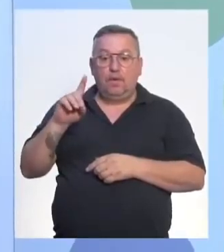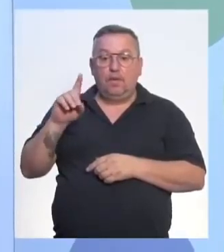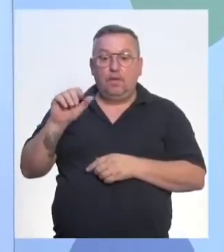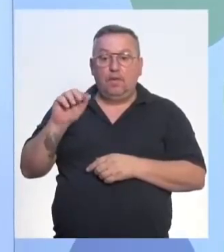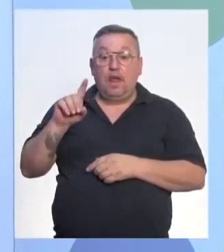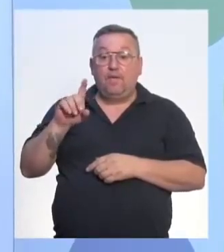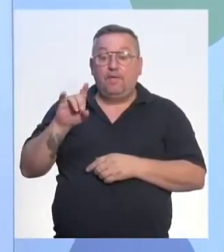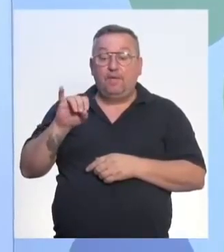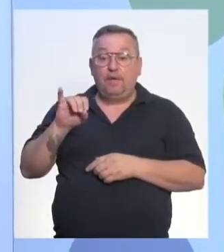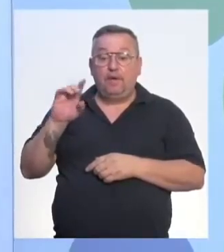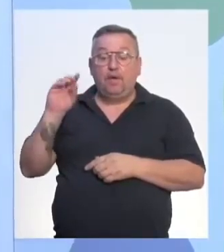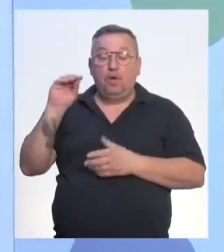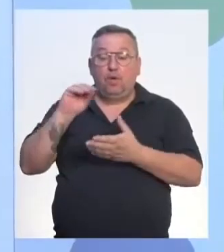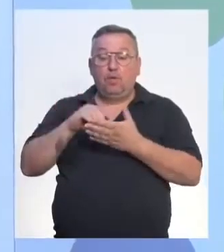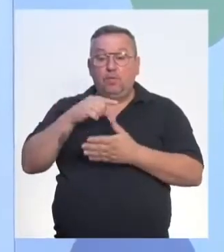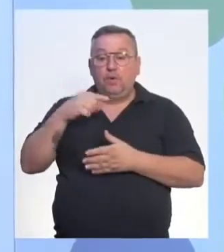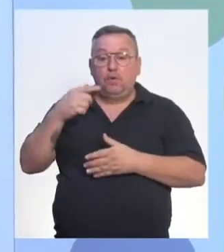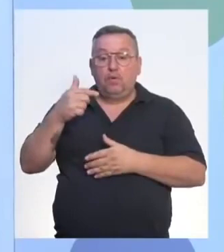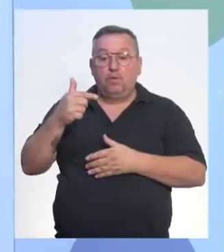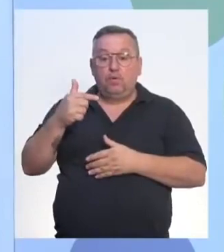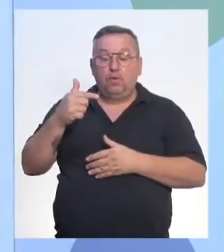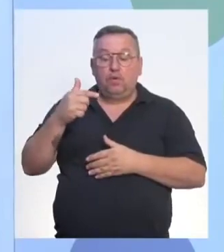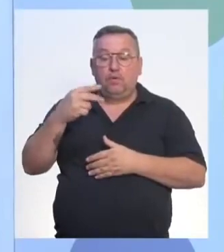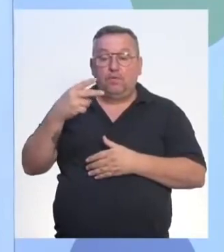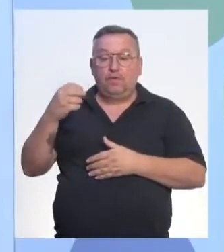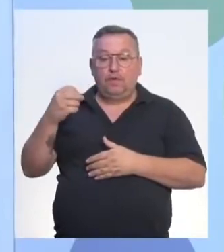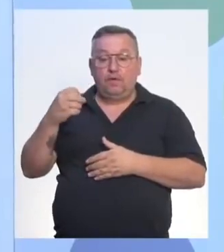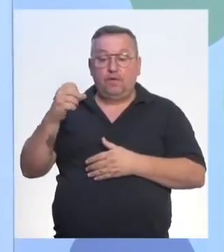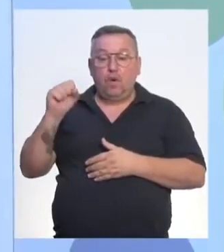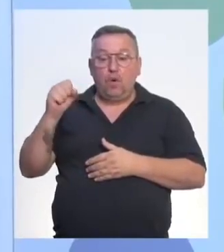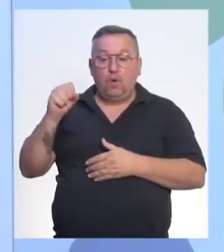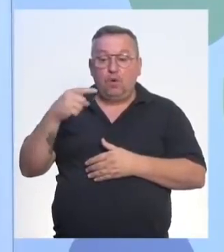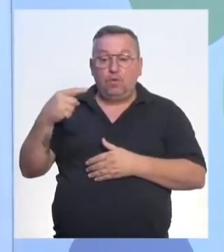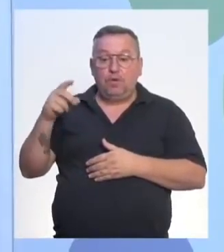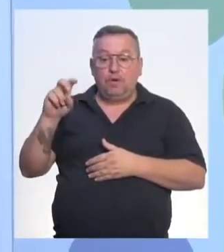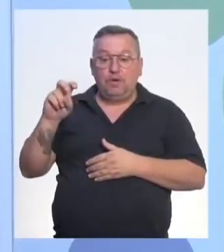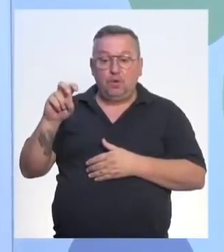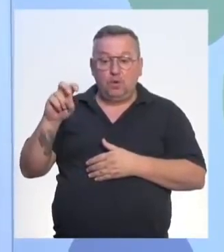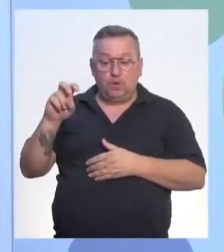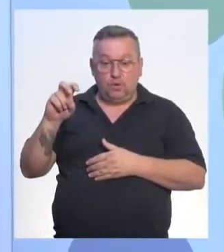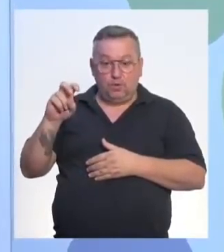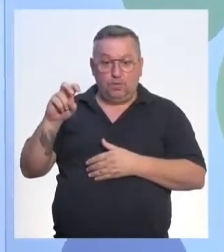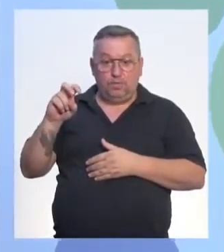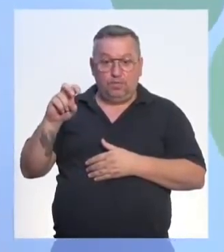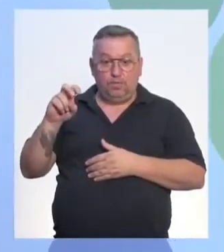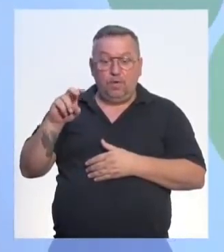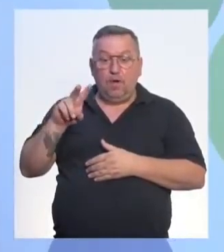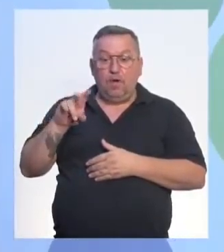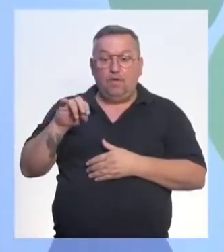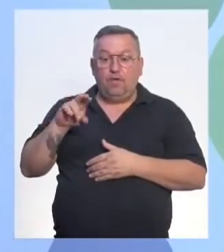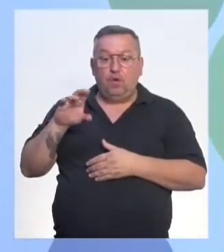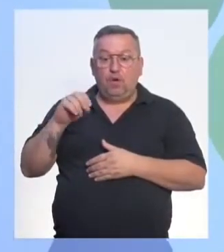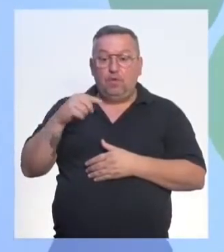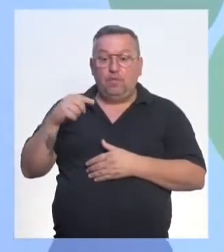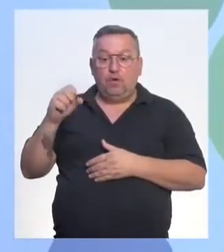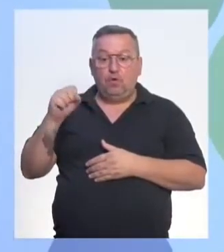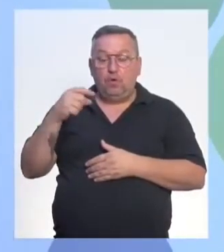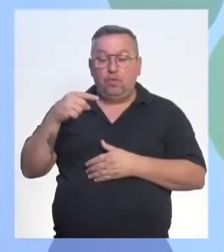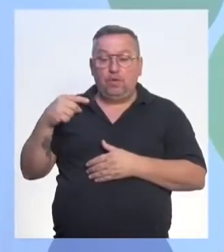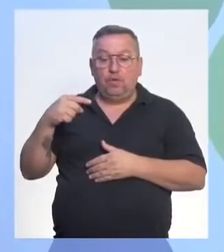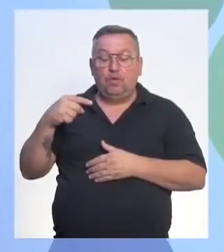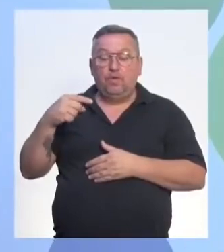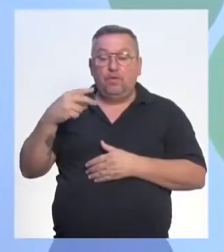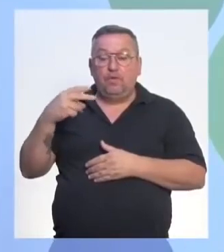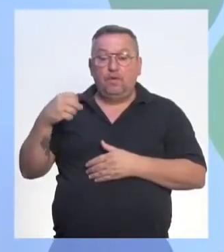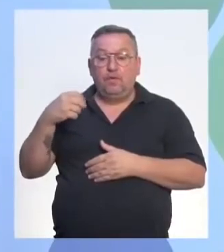Davi, ele colocou menos 12, menos 20, 8 e menos 5. A Vitória, menos 8, menos 20, 12 e